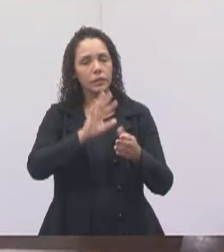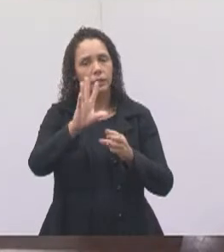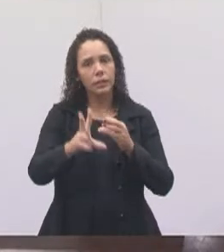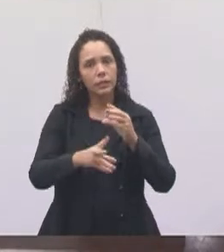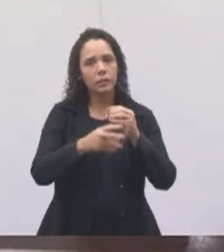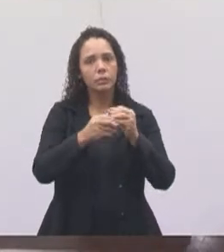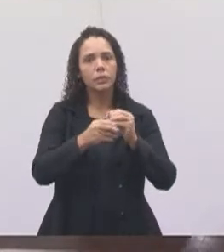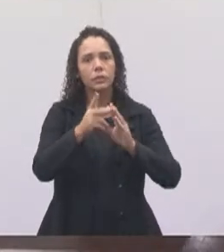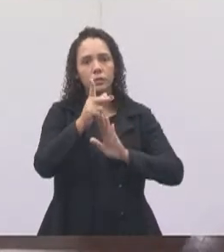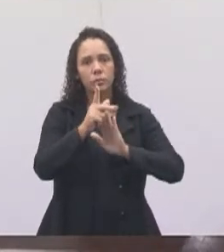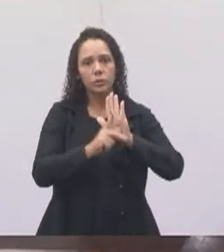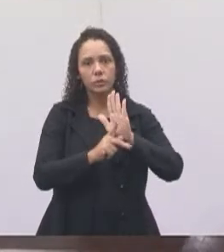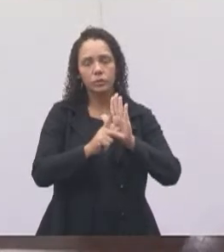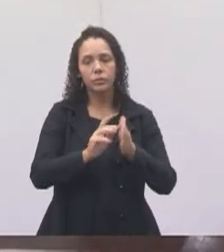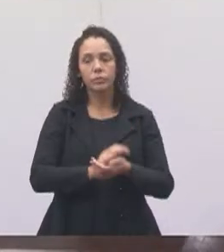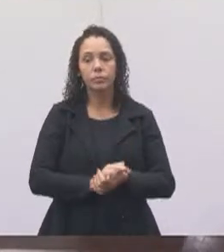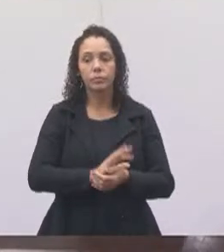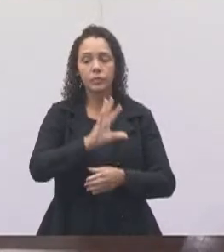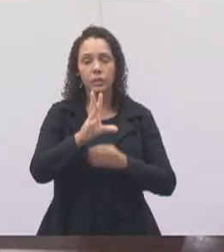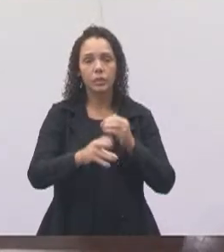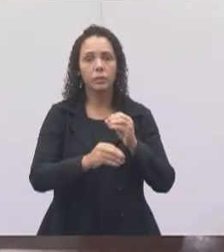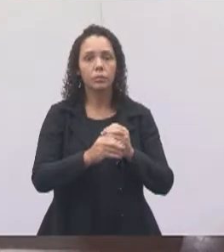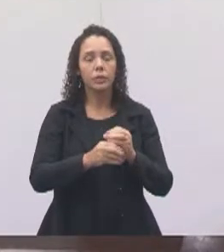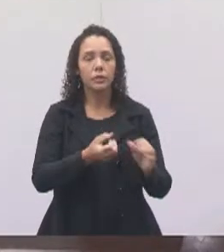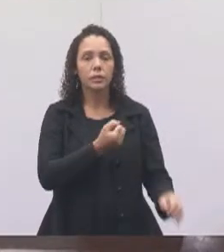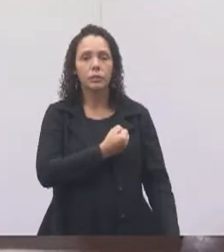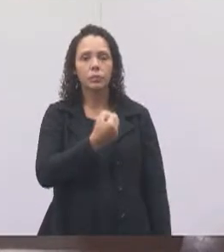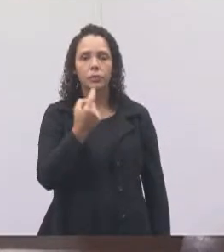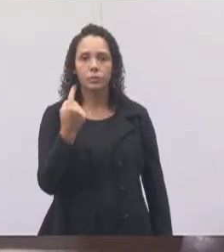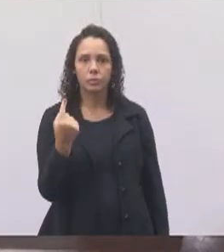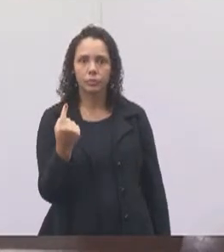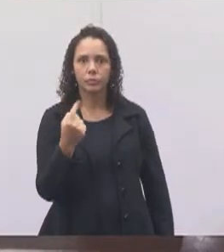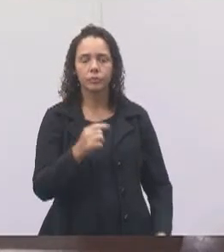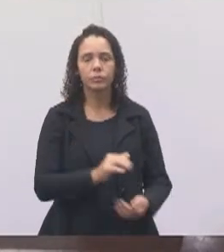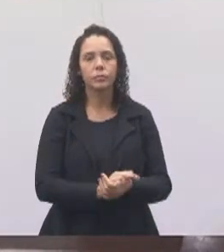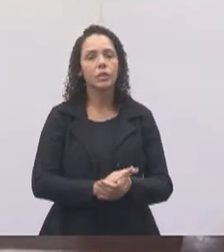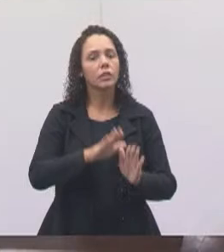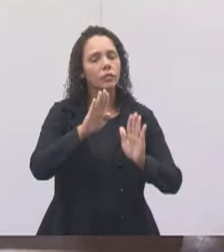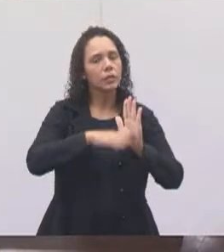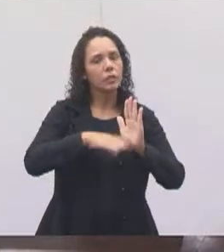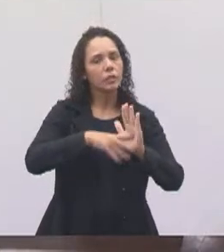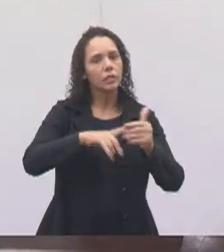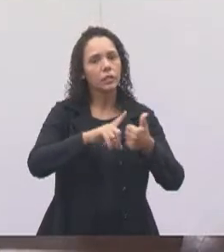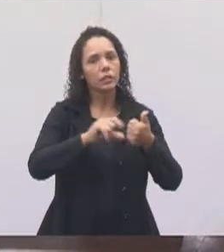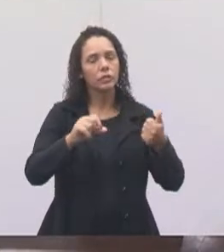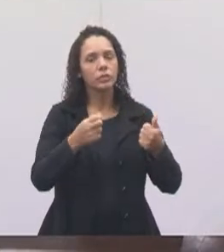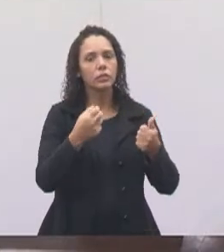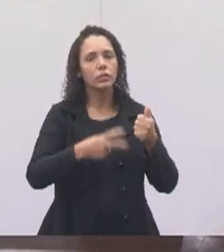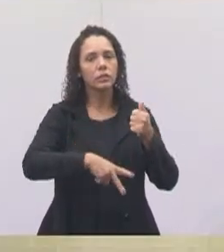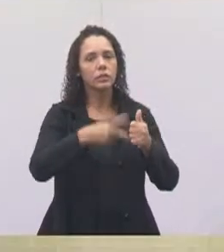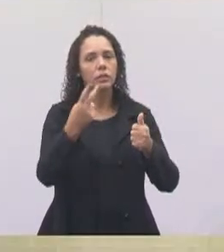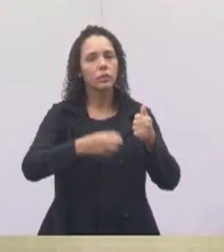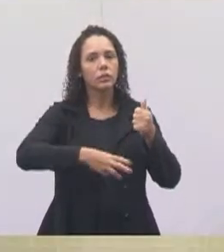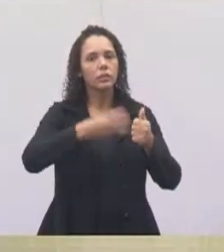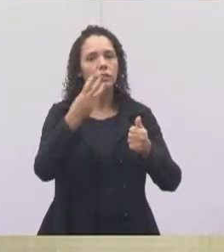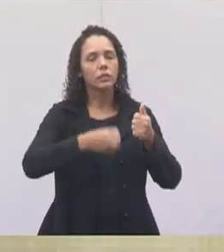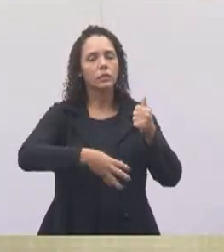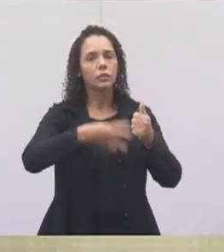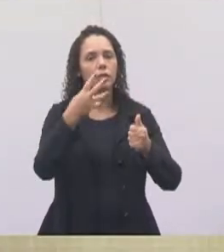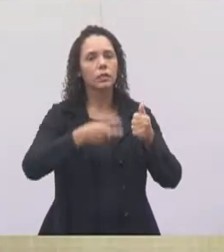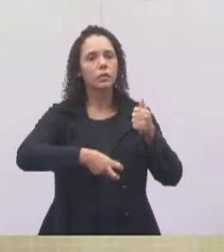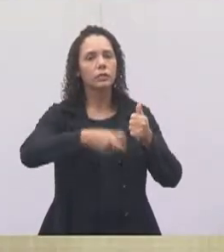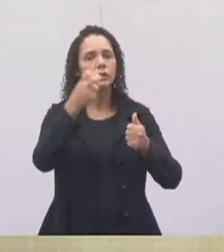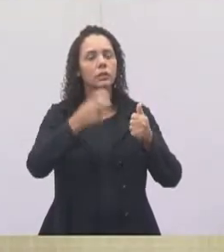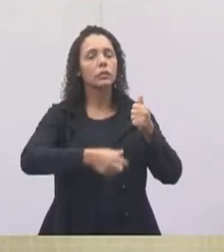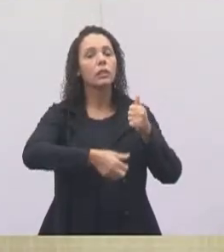projeto. Emenda número 1. Ficam suprimidos os artigos números 2º, 3º, 4º, 5º, 6º, 7º